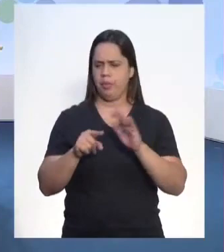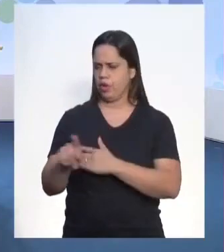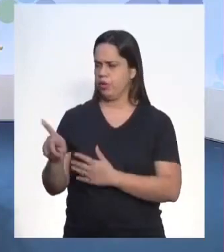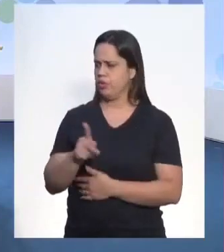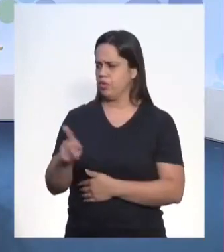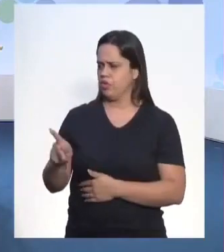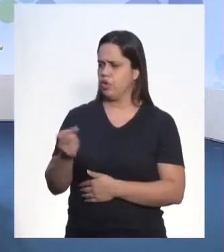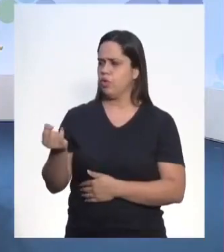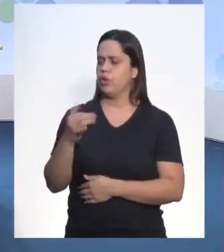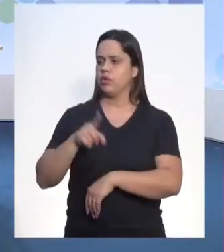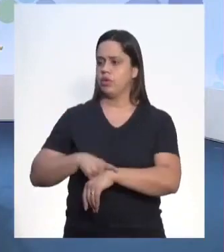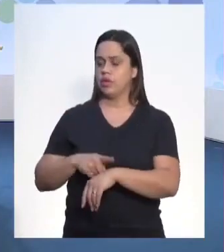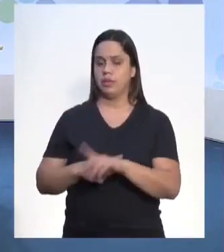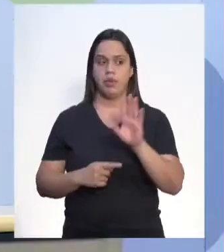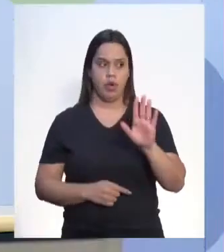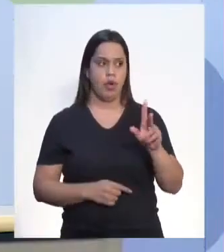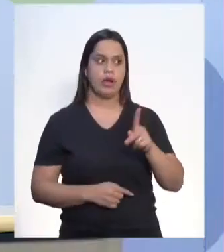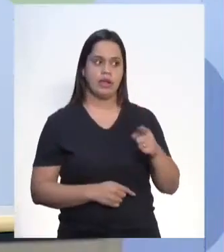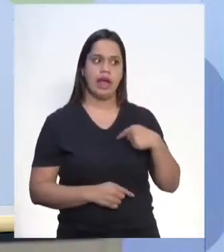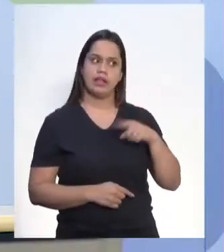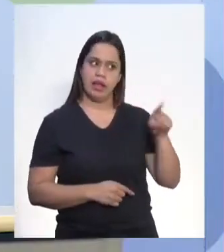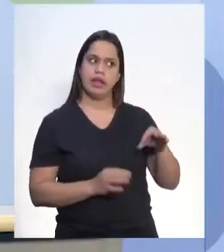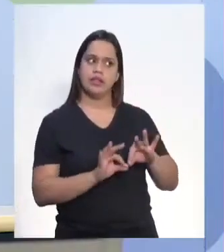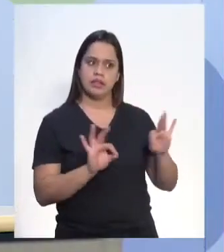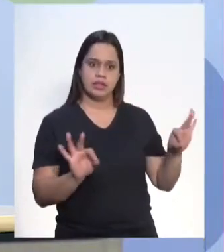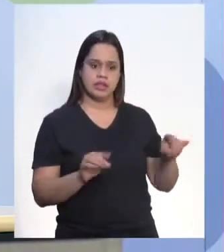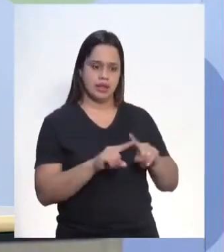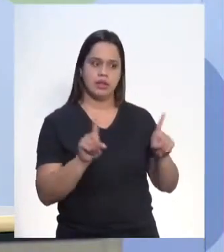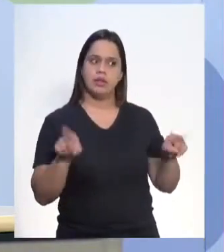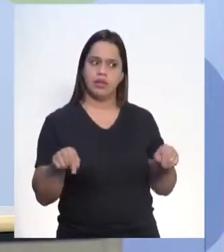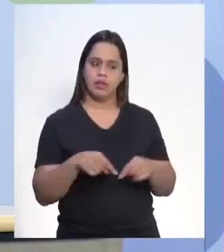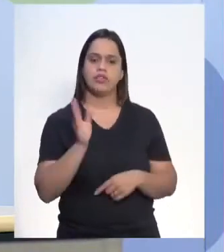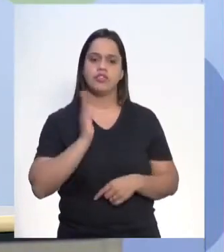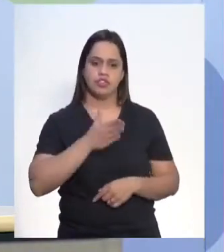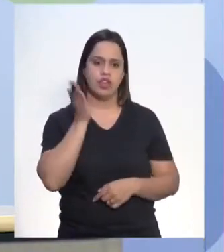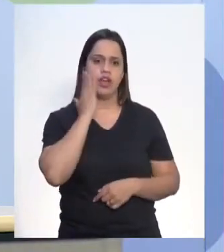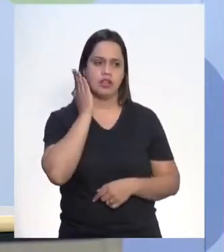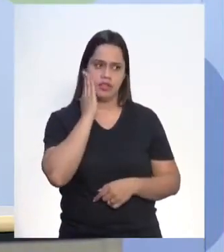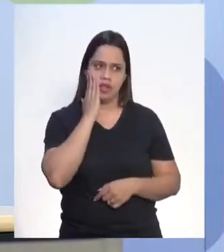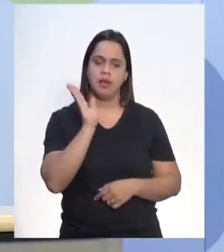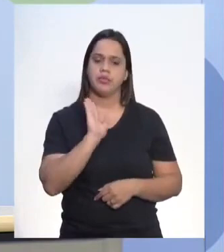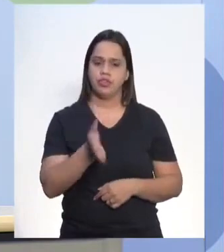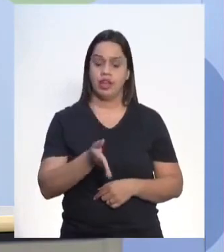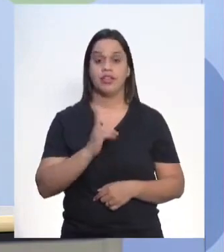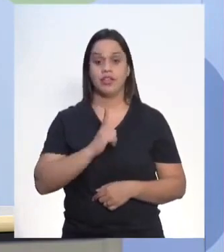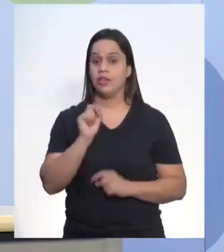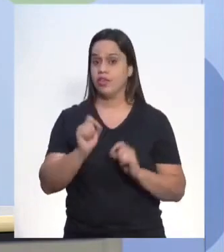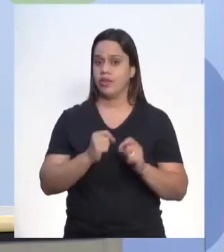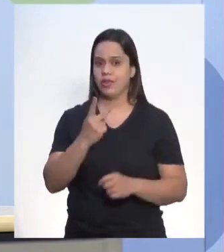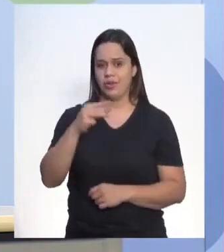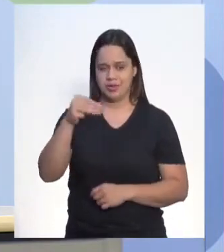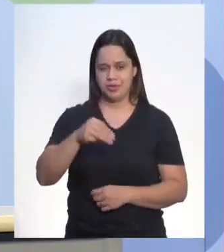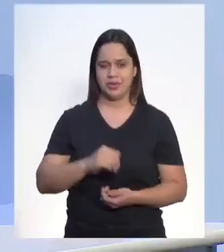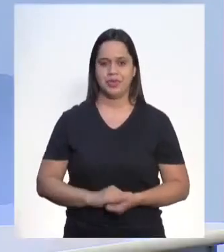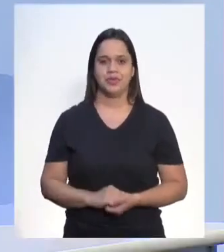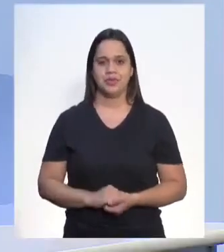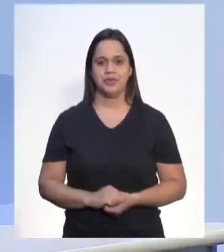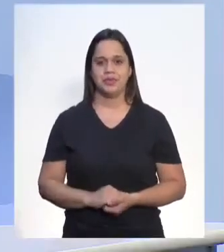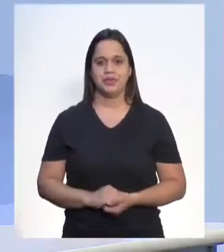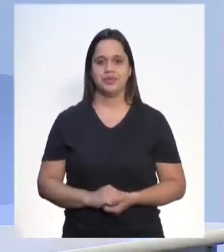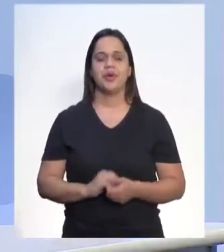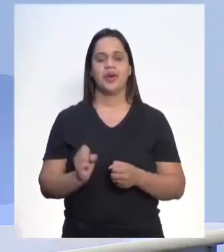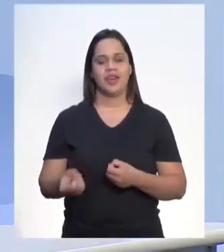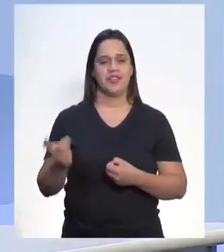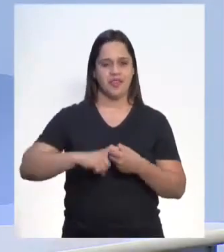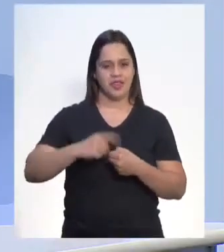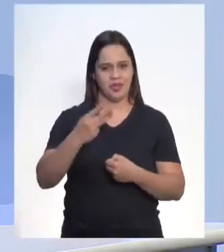para essa resposta? Olha, professora Inês, essa é bem simples. A área de quadrado eles já sabem fazer faz tempo. Então, eles terão 2 minutos. Ok,